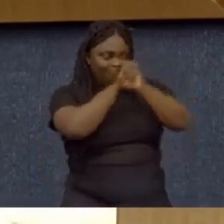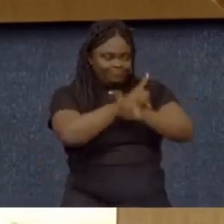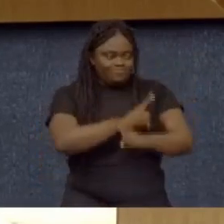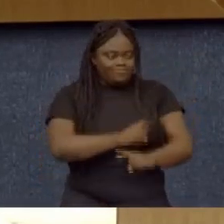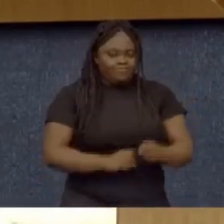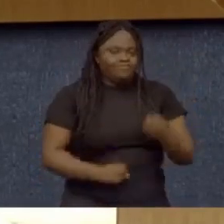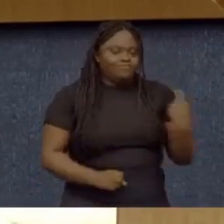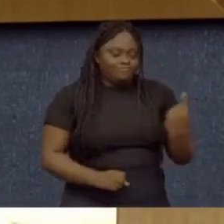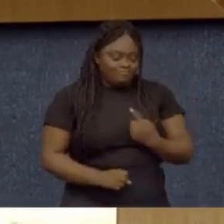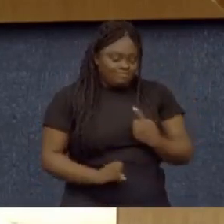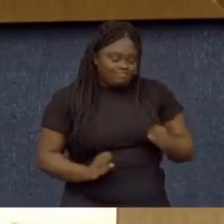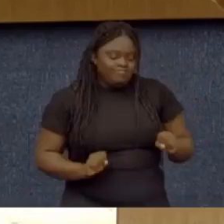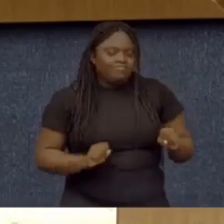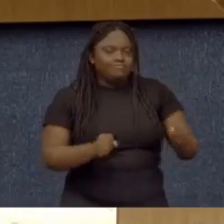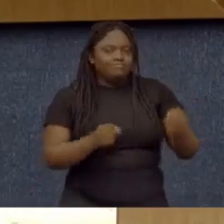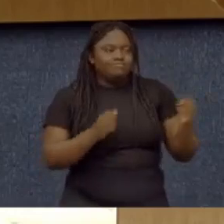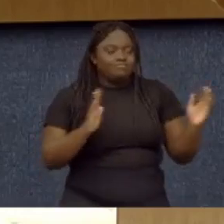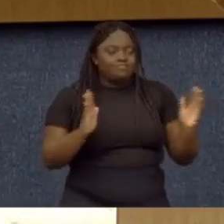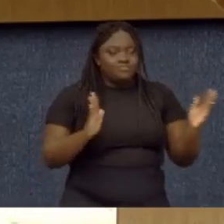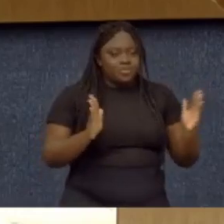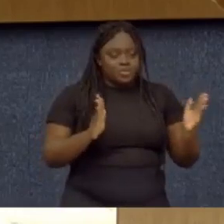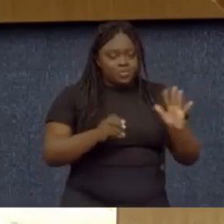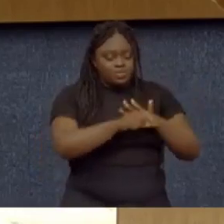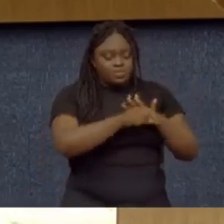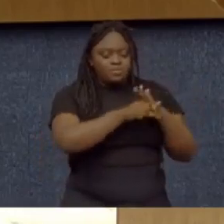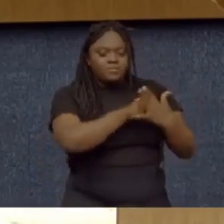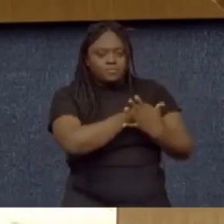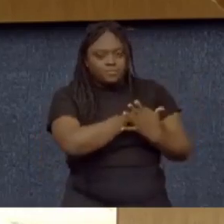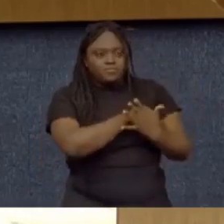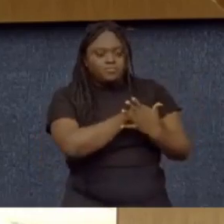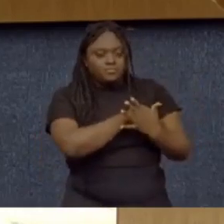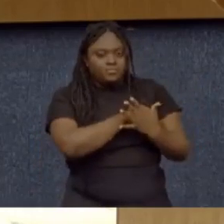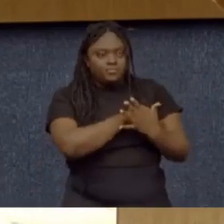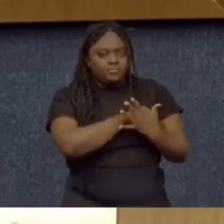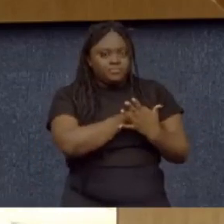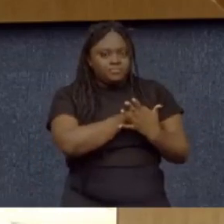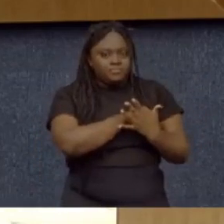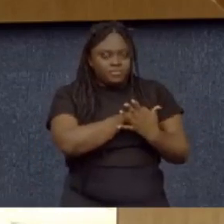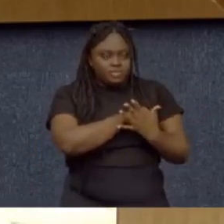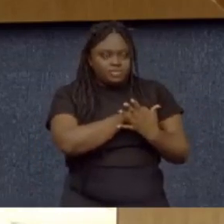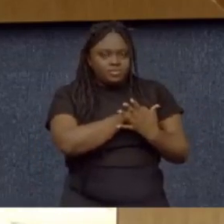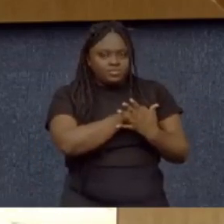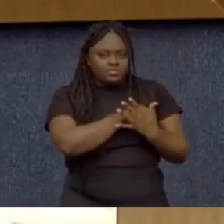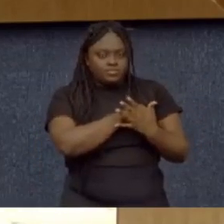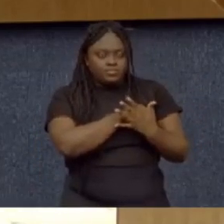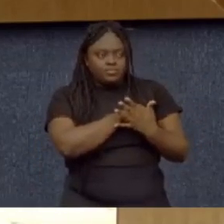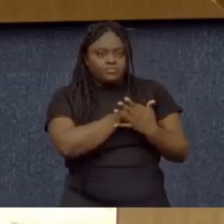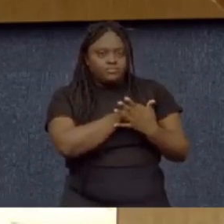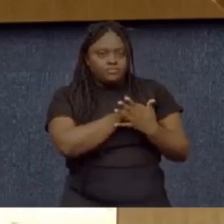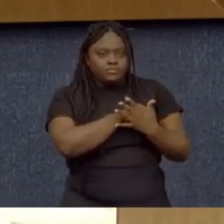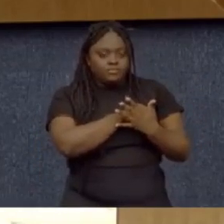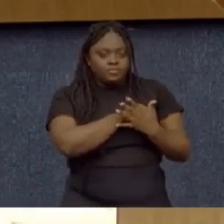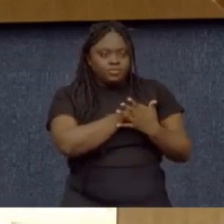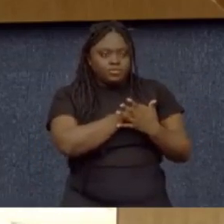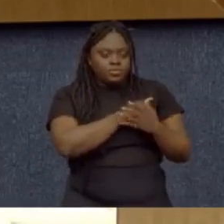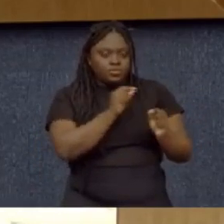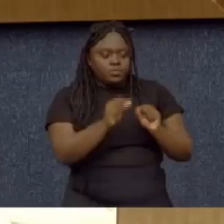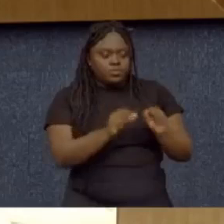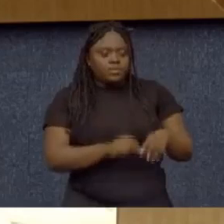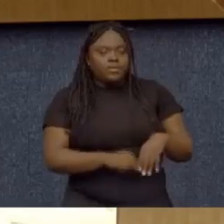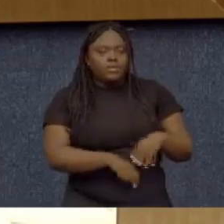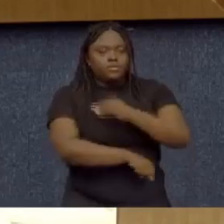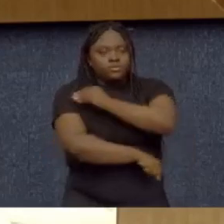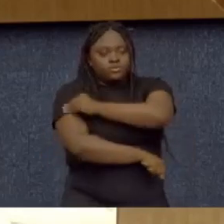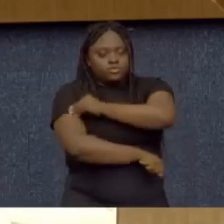Nós enfrentamos, na época da pandemia, uma exploração muito grande do álcool em